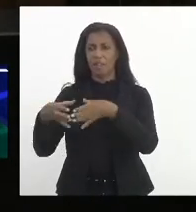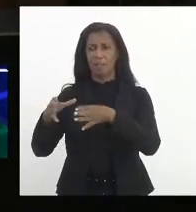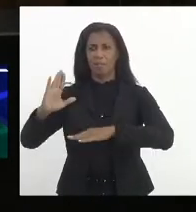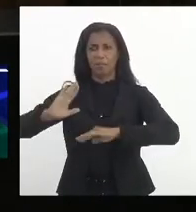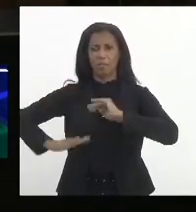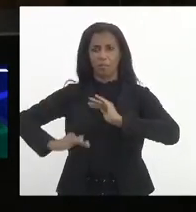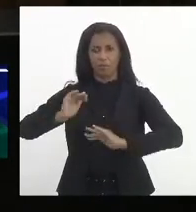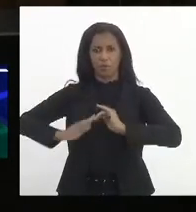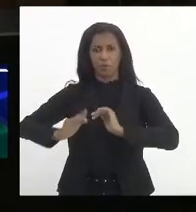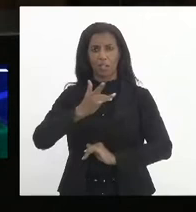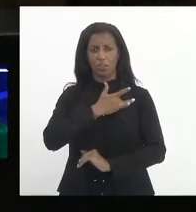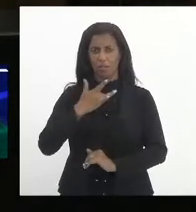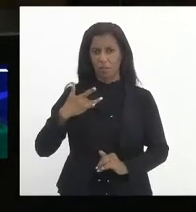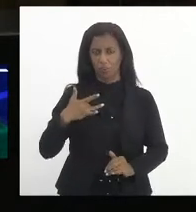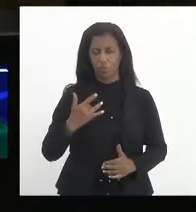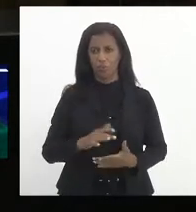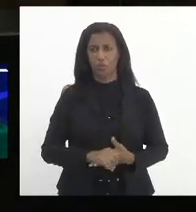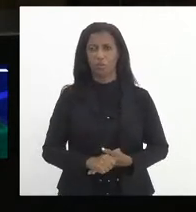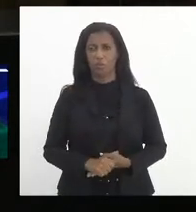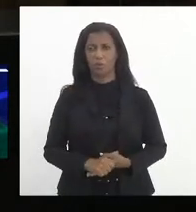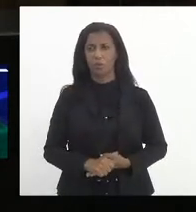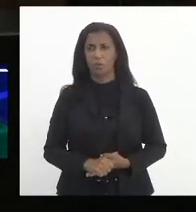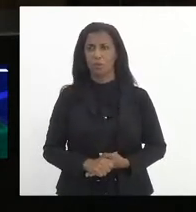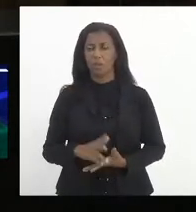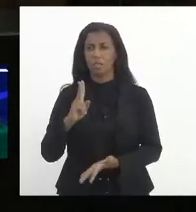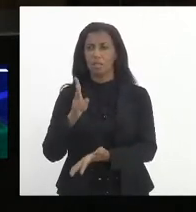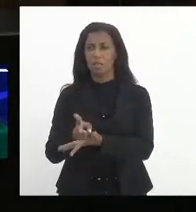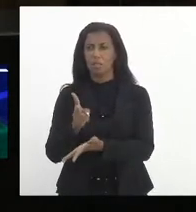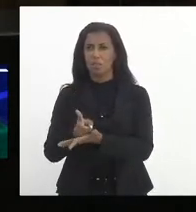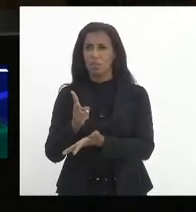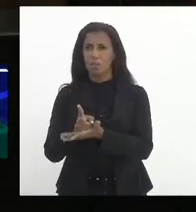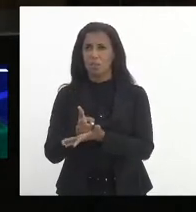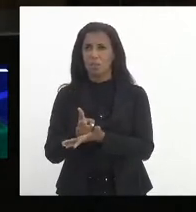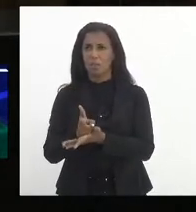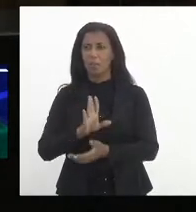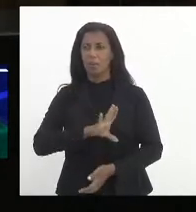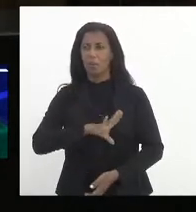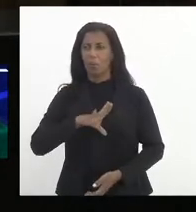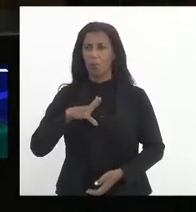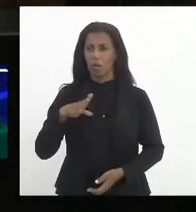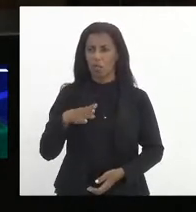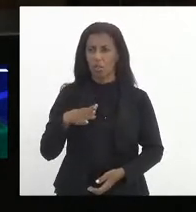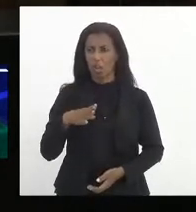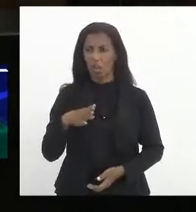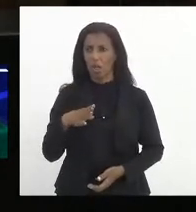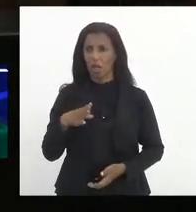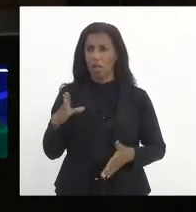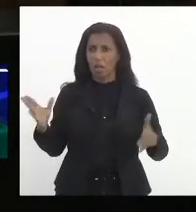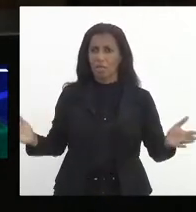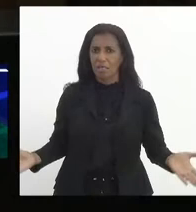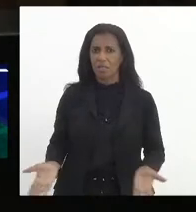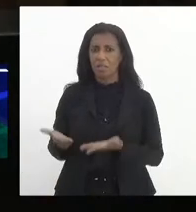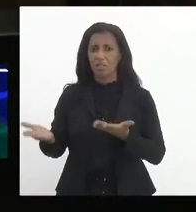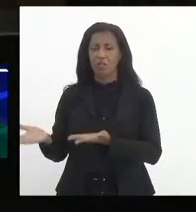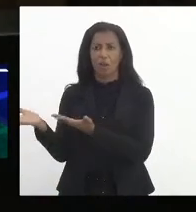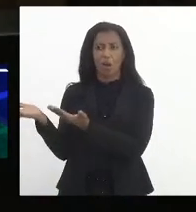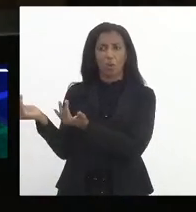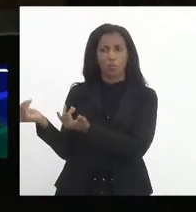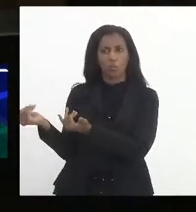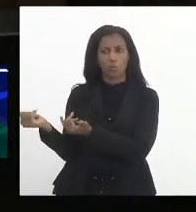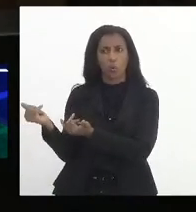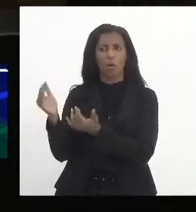e profissionais de saúde sempre encorajar o adolescente a